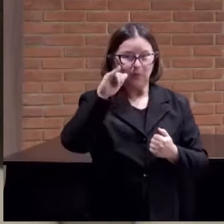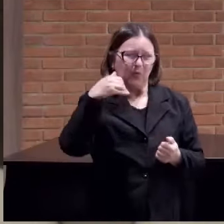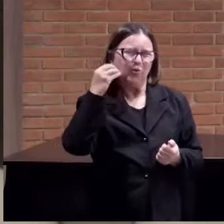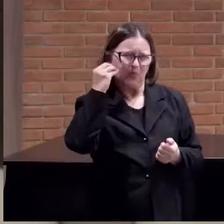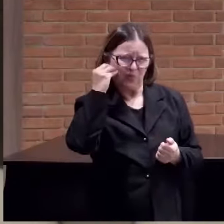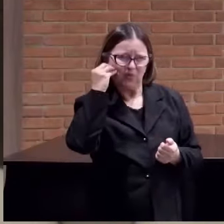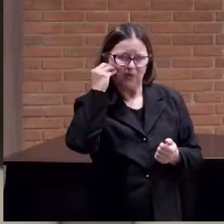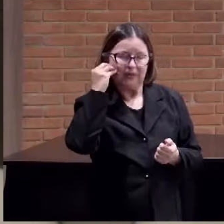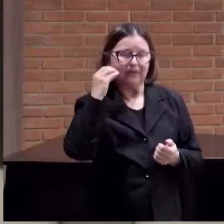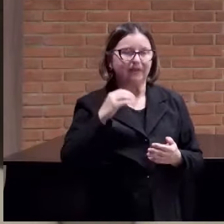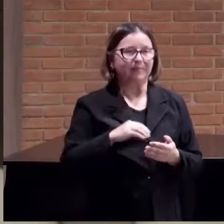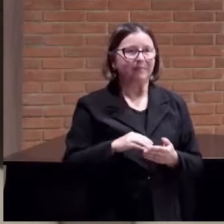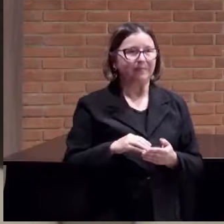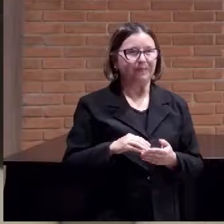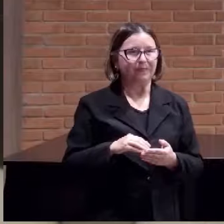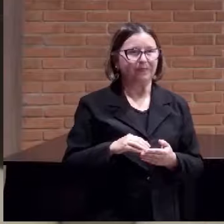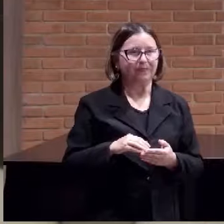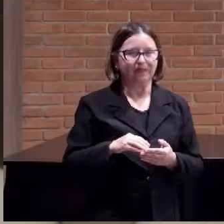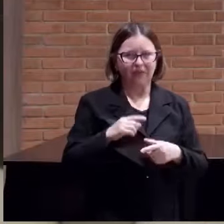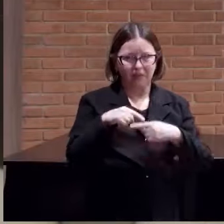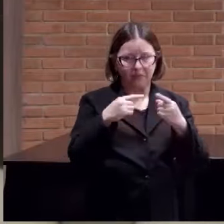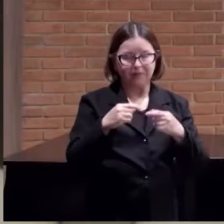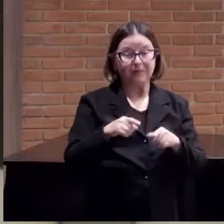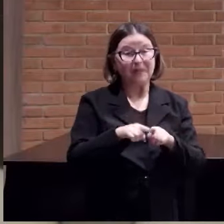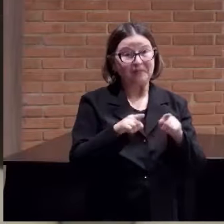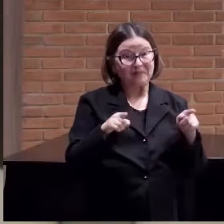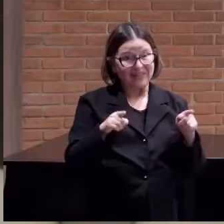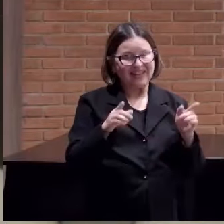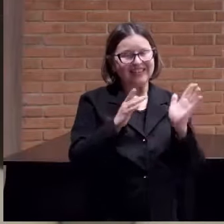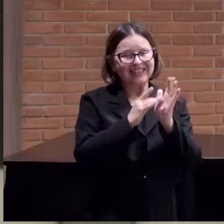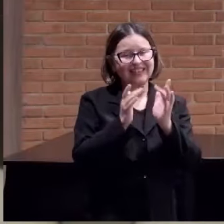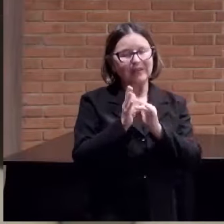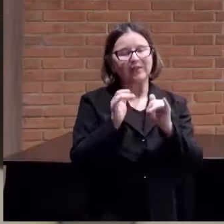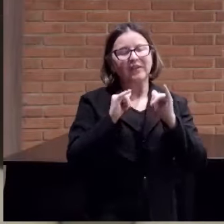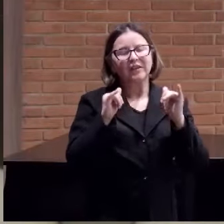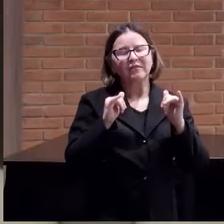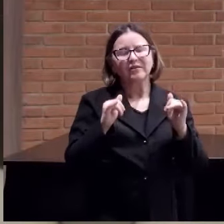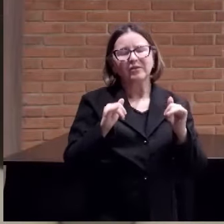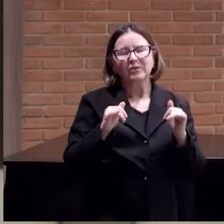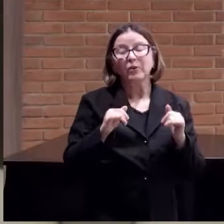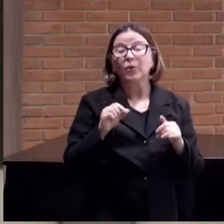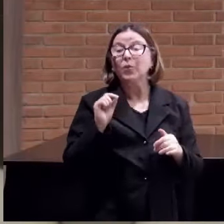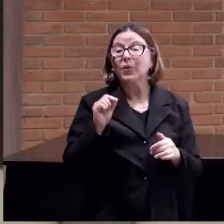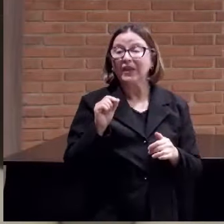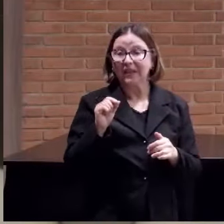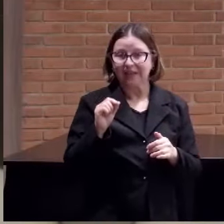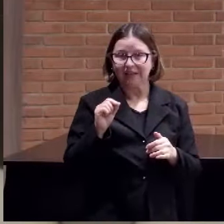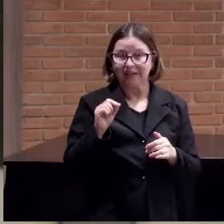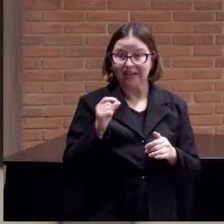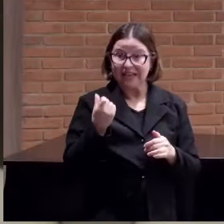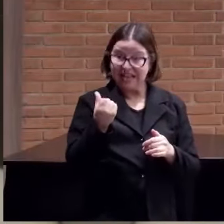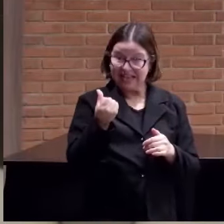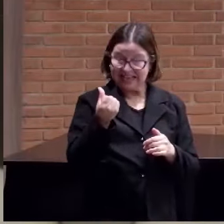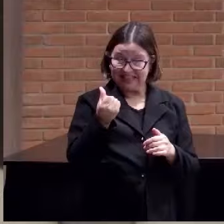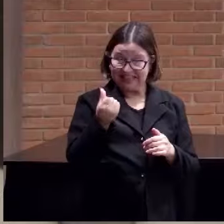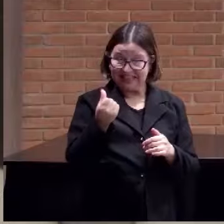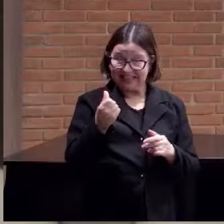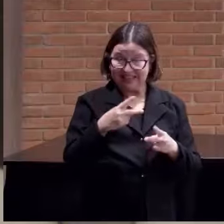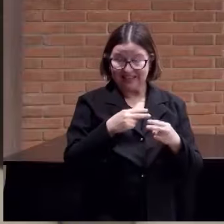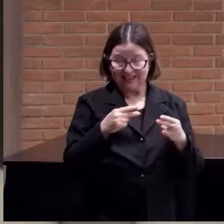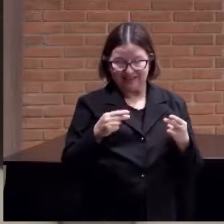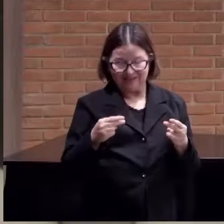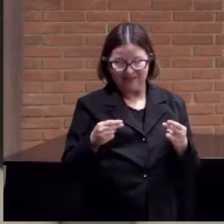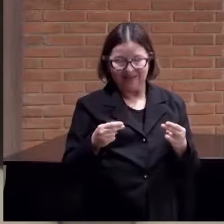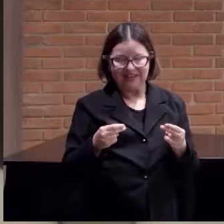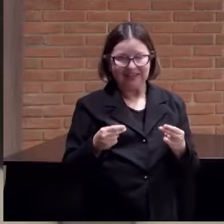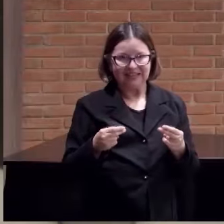Mas Jesus falou para eles algumas coisas. O que foi? São 6 coisas ali que estão dentro do